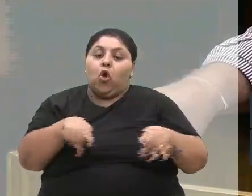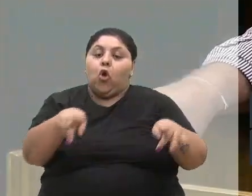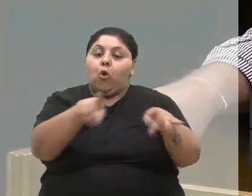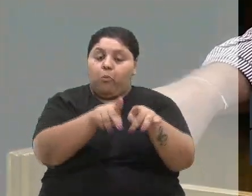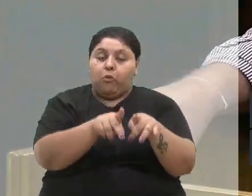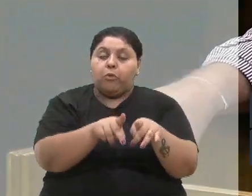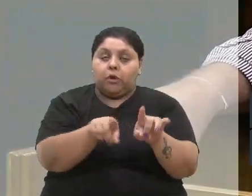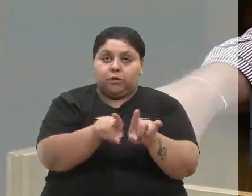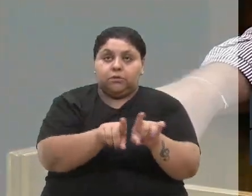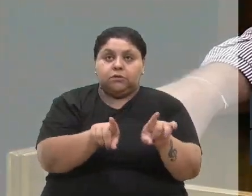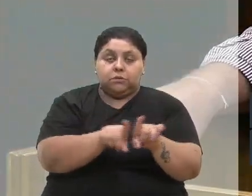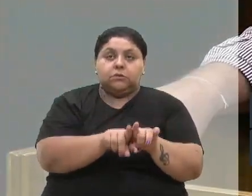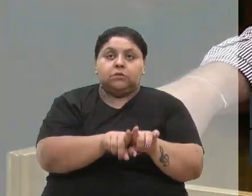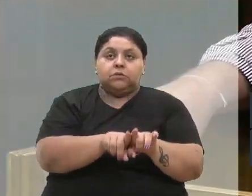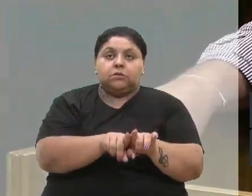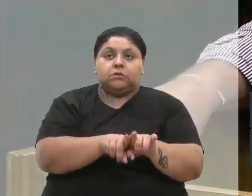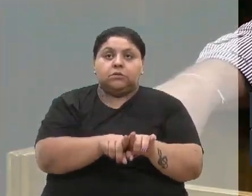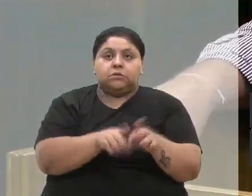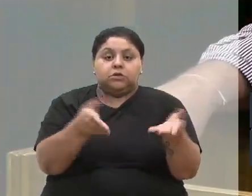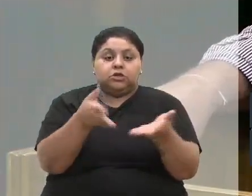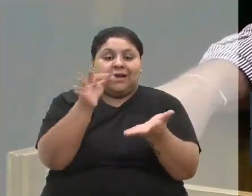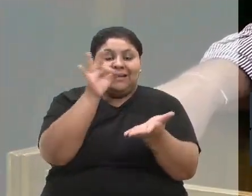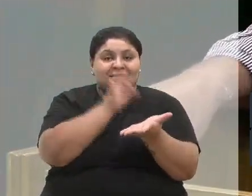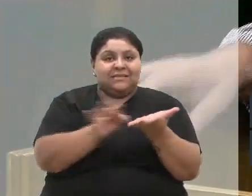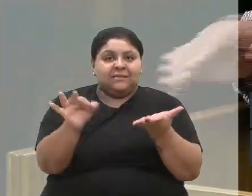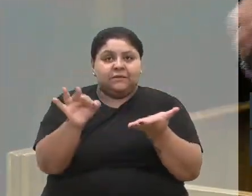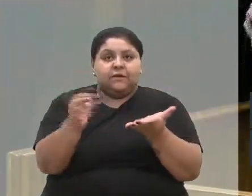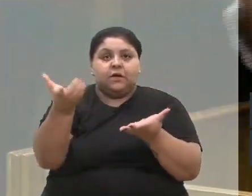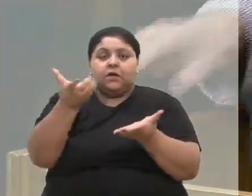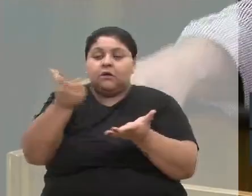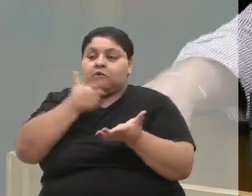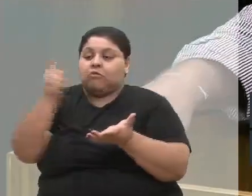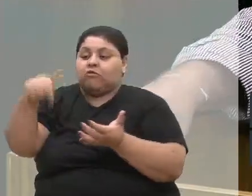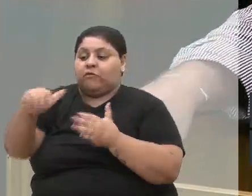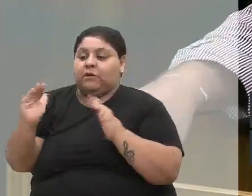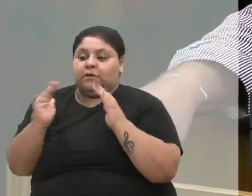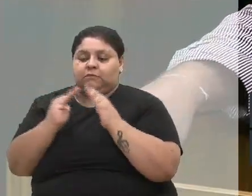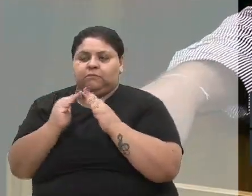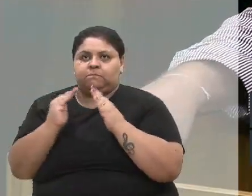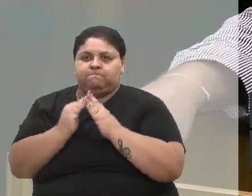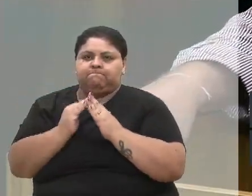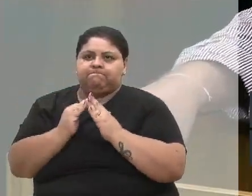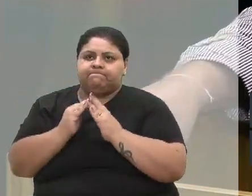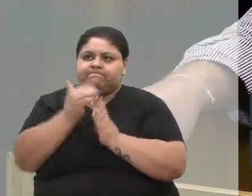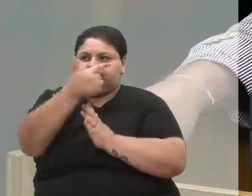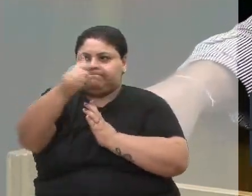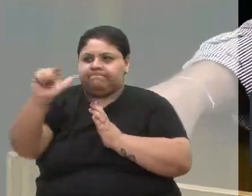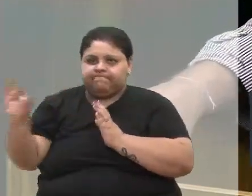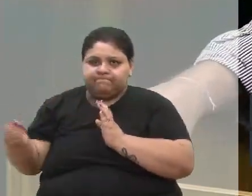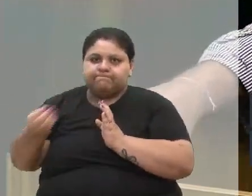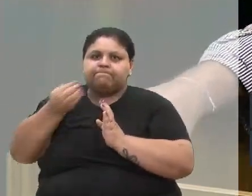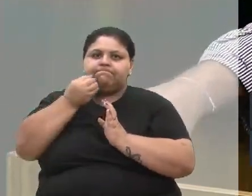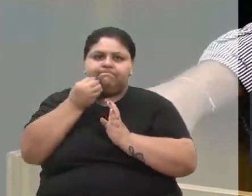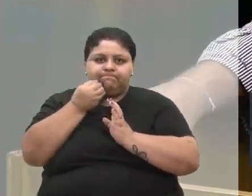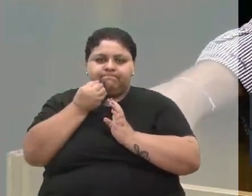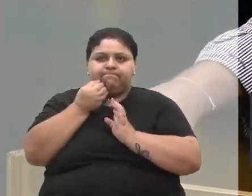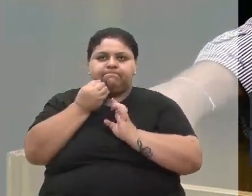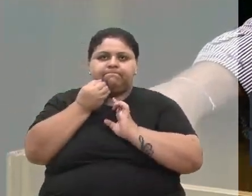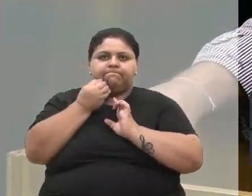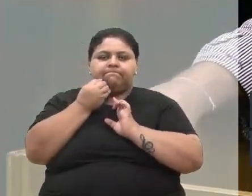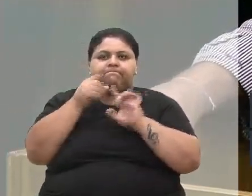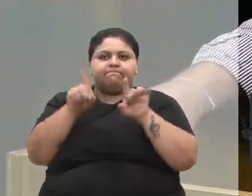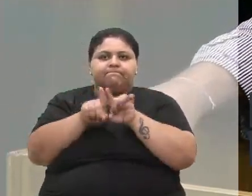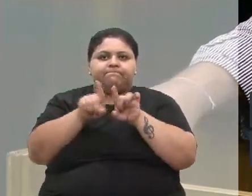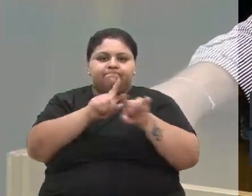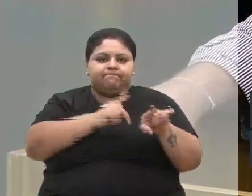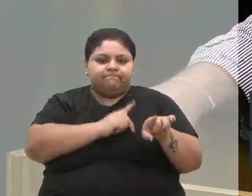está já estão inscritos, né? Então, quero dizer que aqui na casa, em outras oportunidades, quando eu estive como presidente